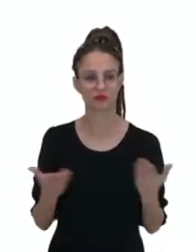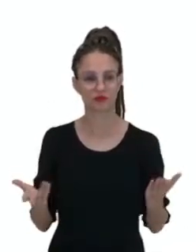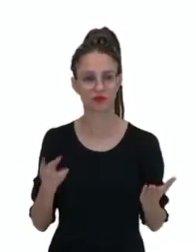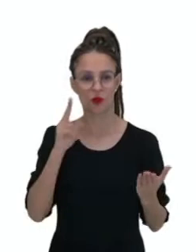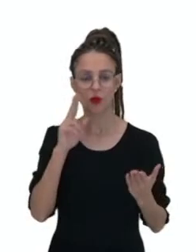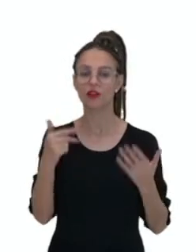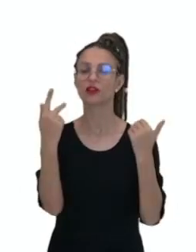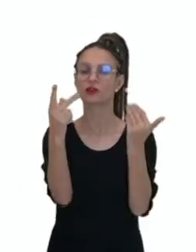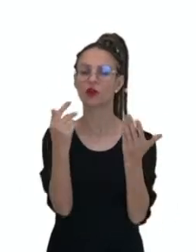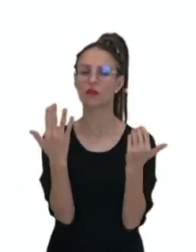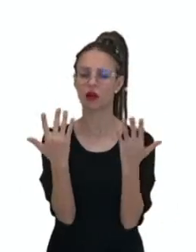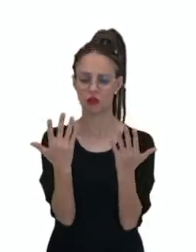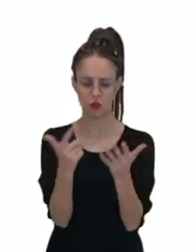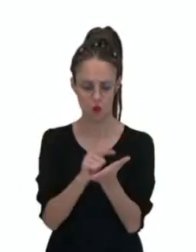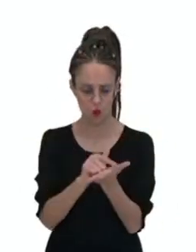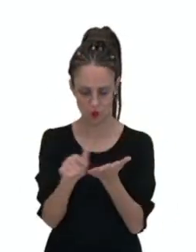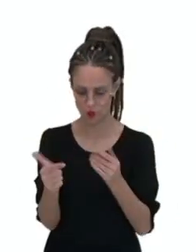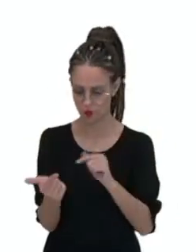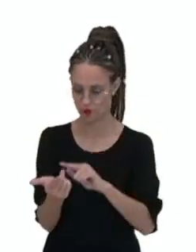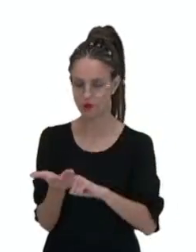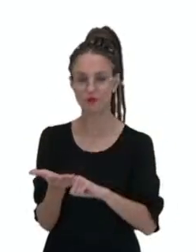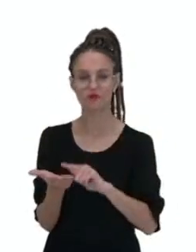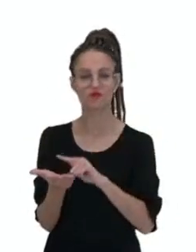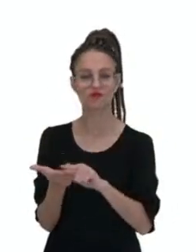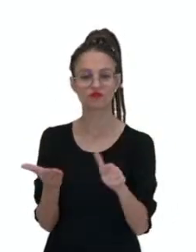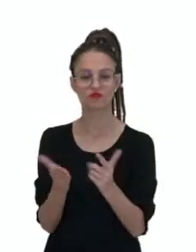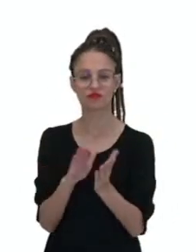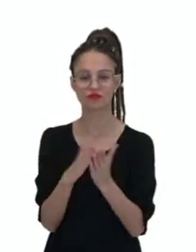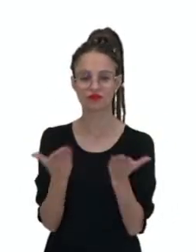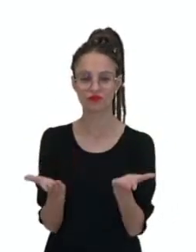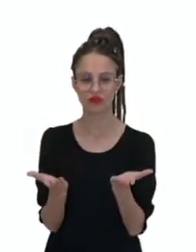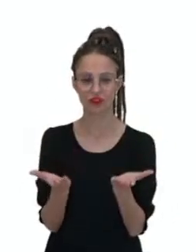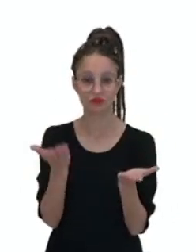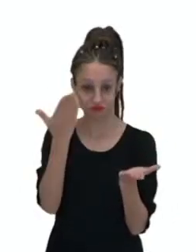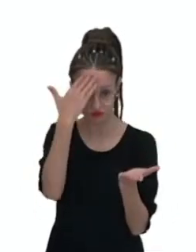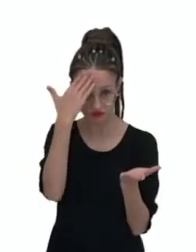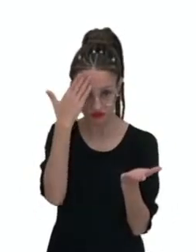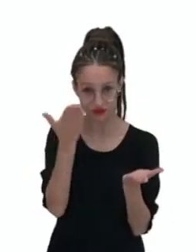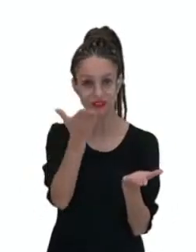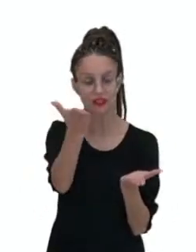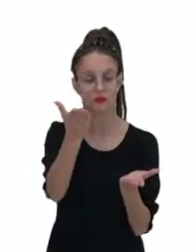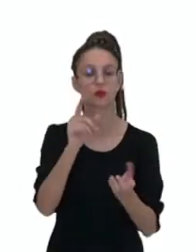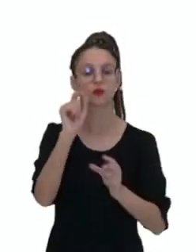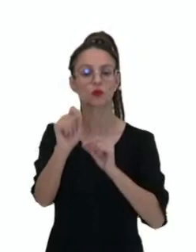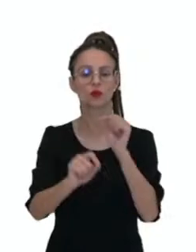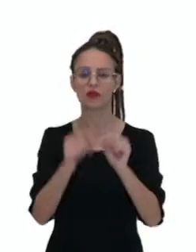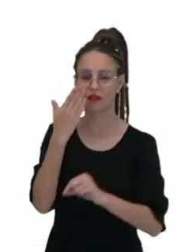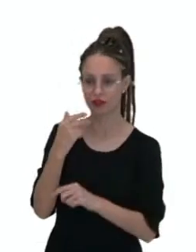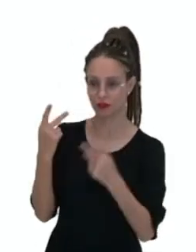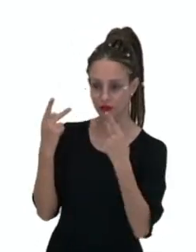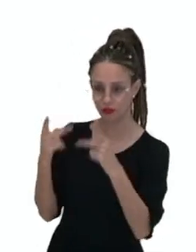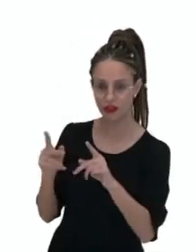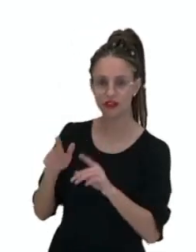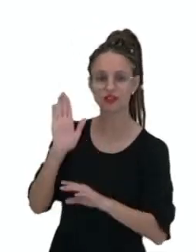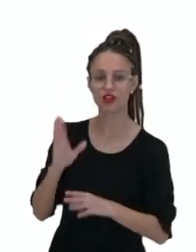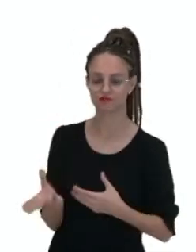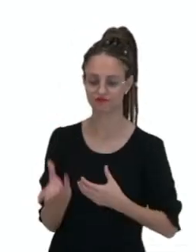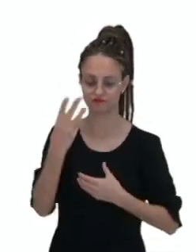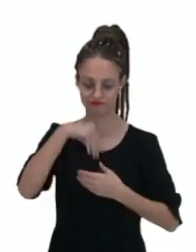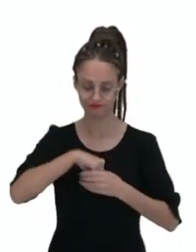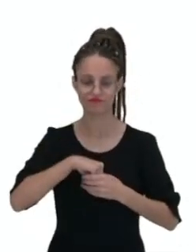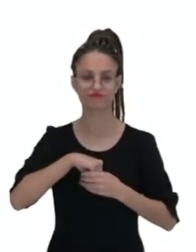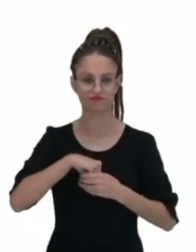tuas mãos vazias, no maravilhoso espanto de saberes que o alimento deles já está em ti.